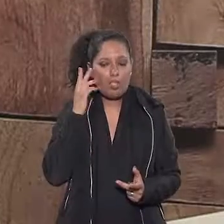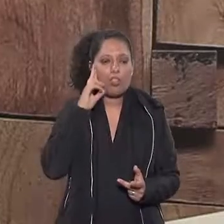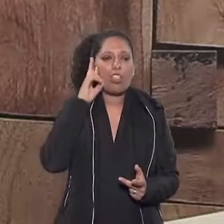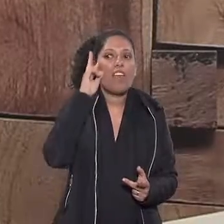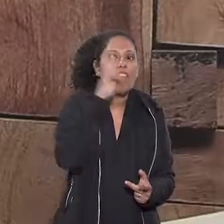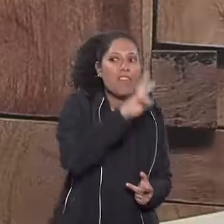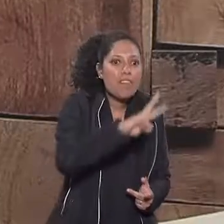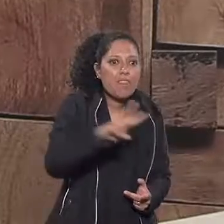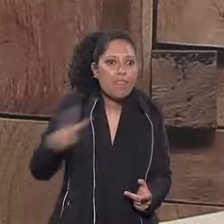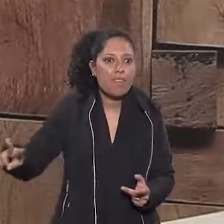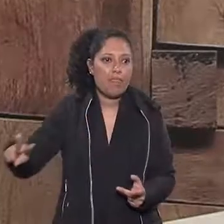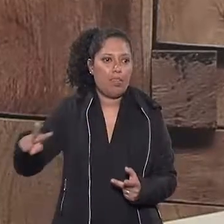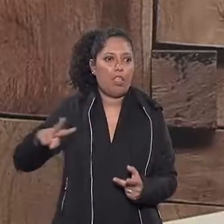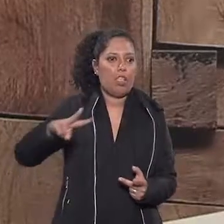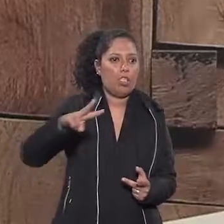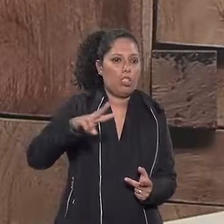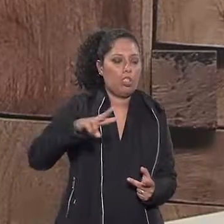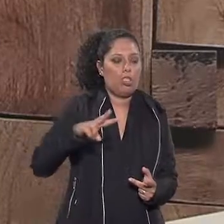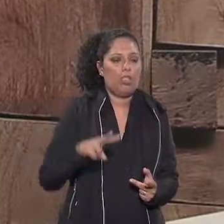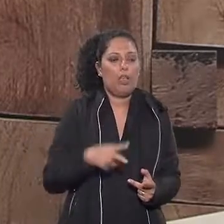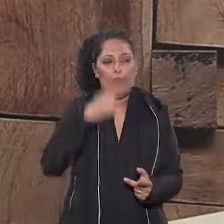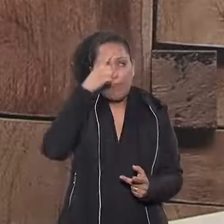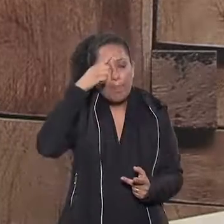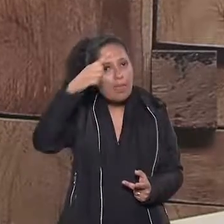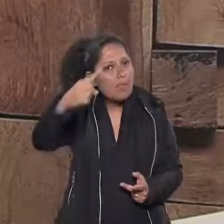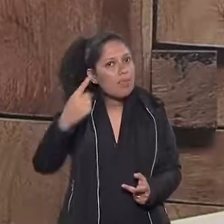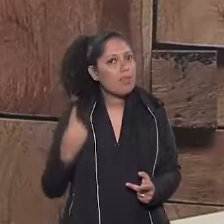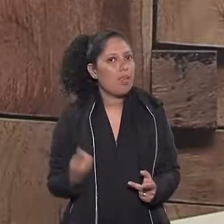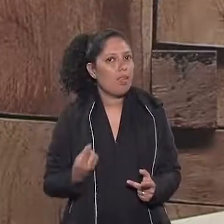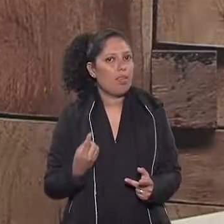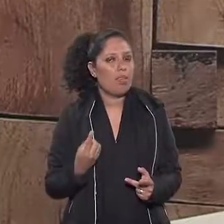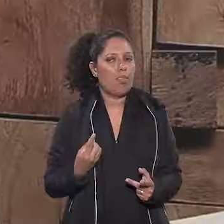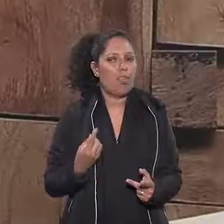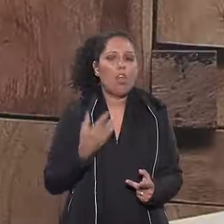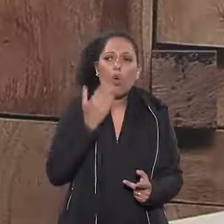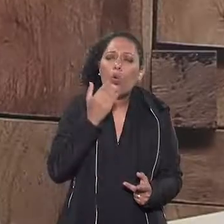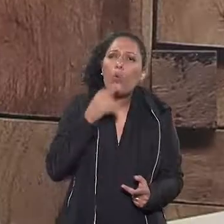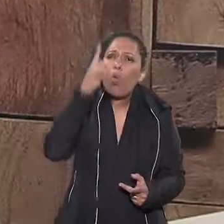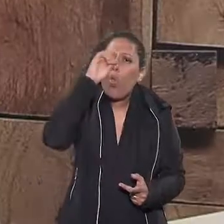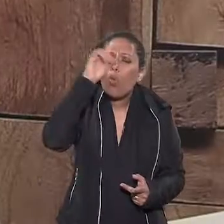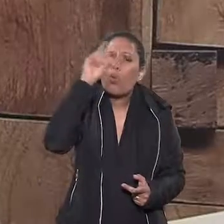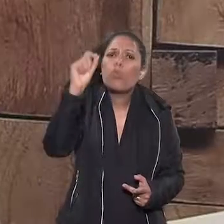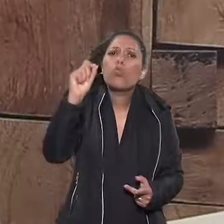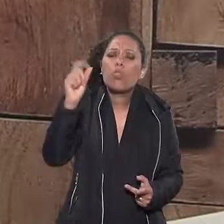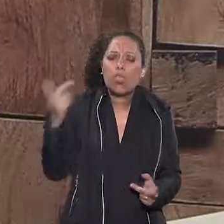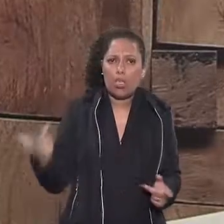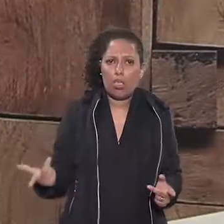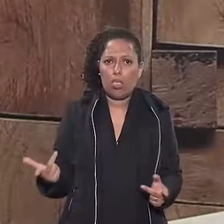para a feira que tem perto de você, pensar o que você já come no dia a dia e